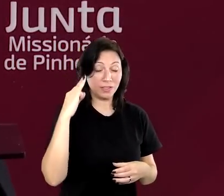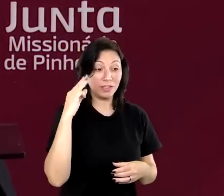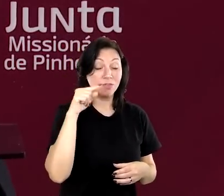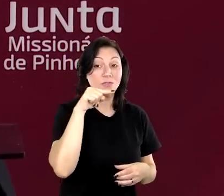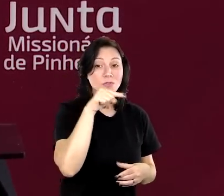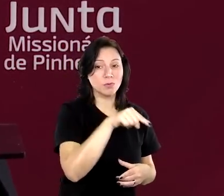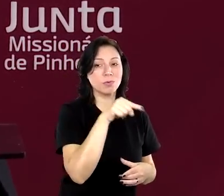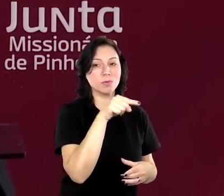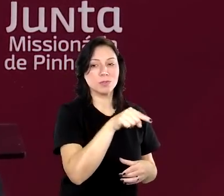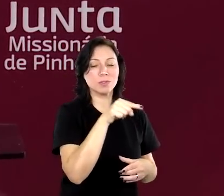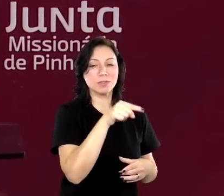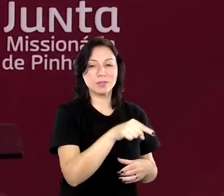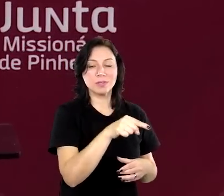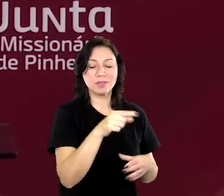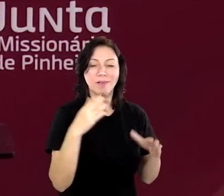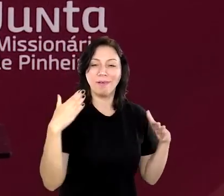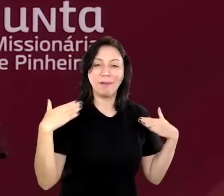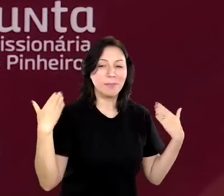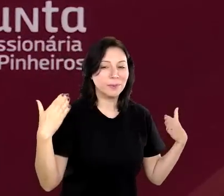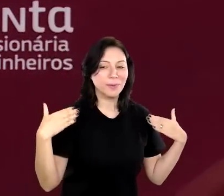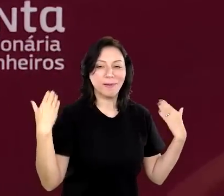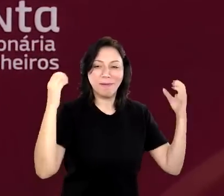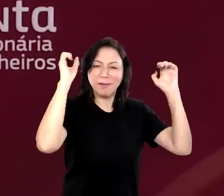quê? Favorecida.